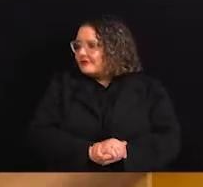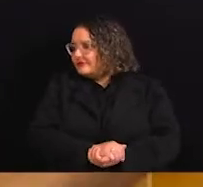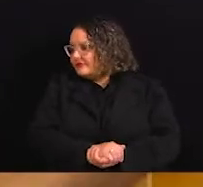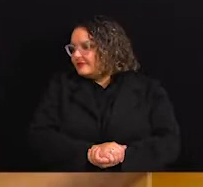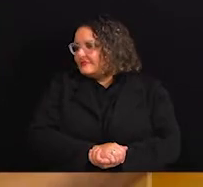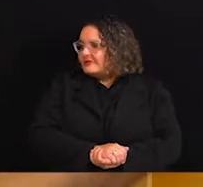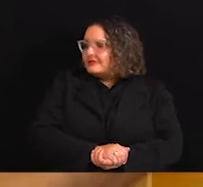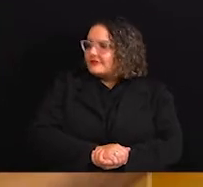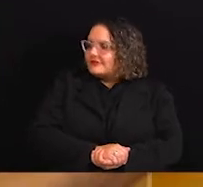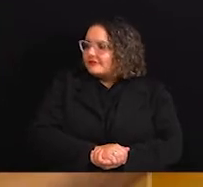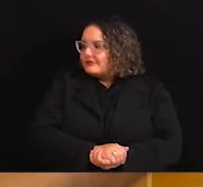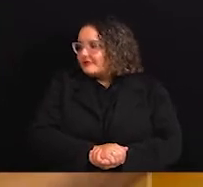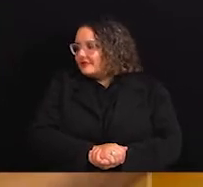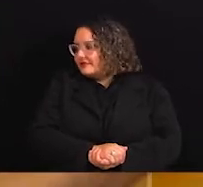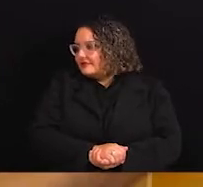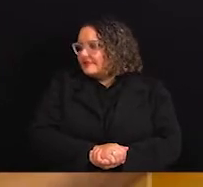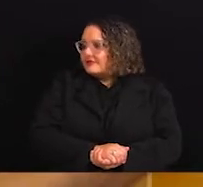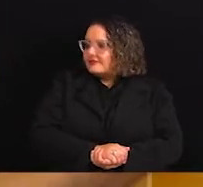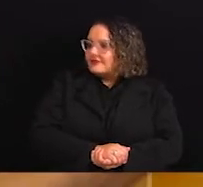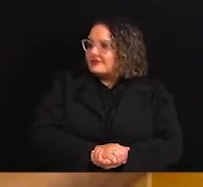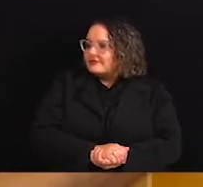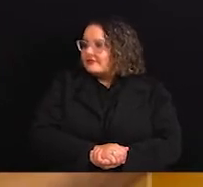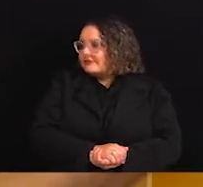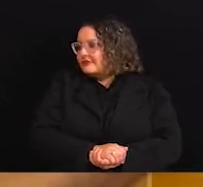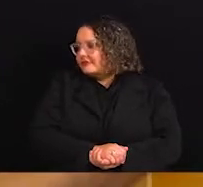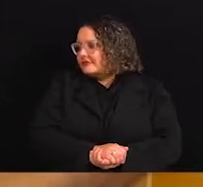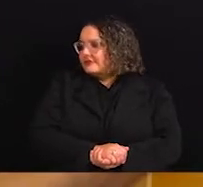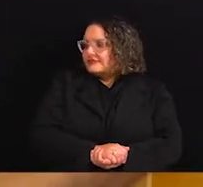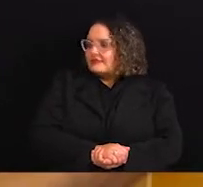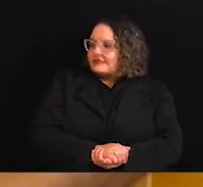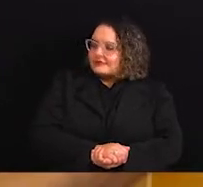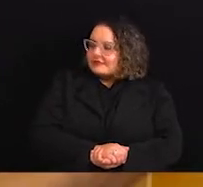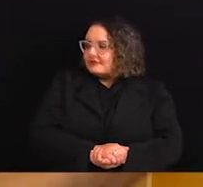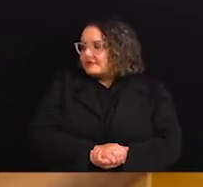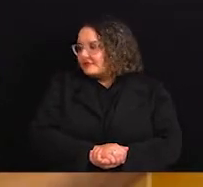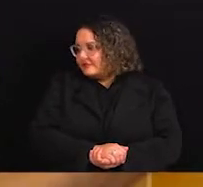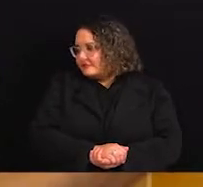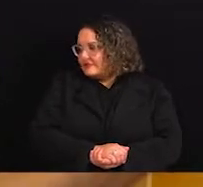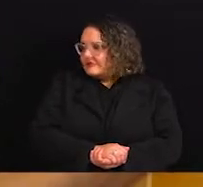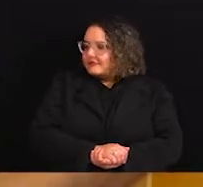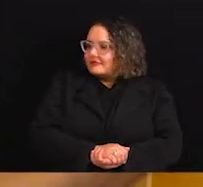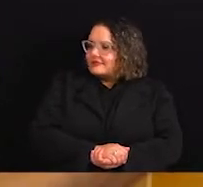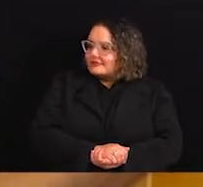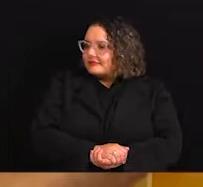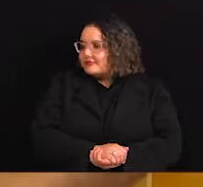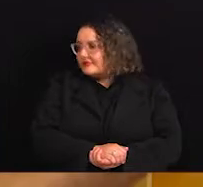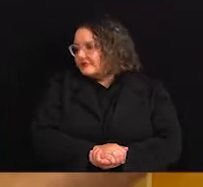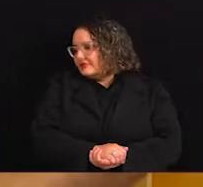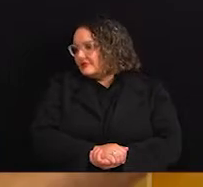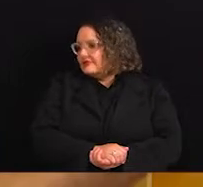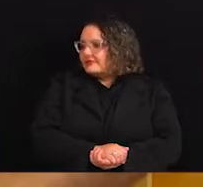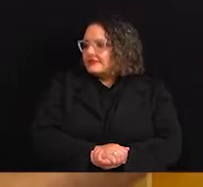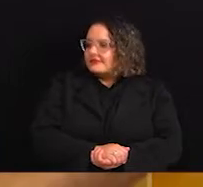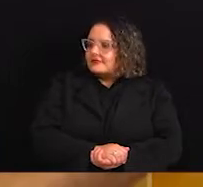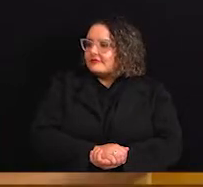3 xícaras de chá de farinha de rosca, também misturada com 50 gramas de queijo ralado.